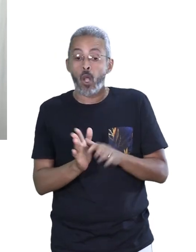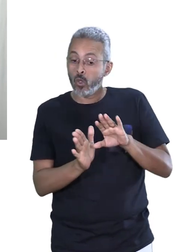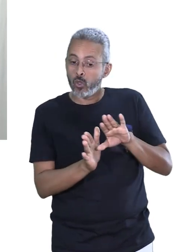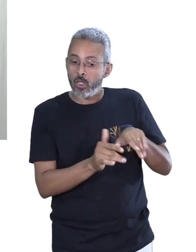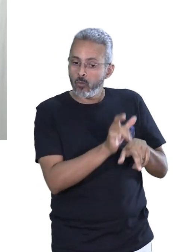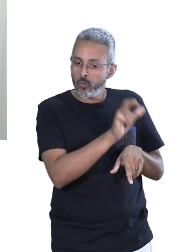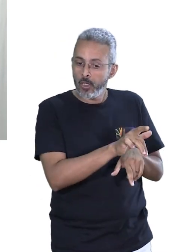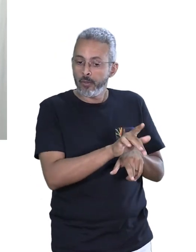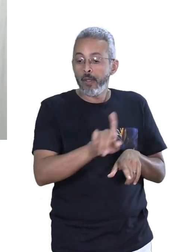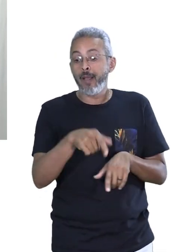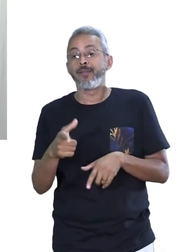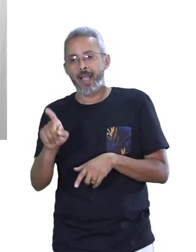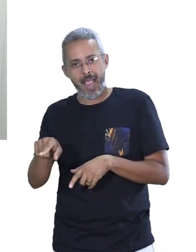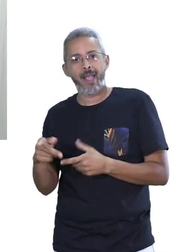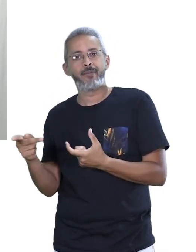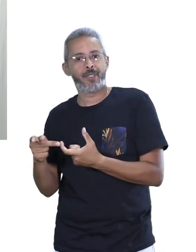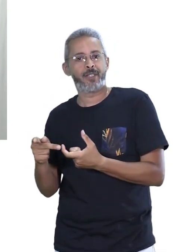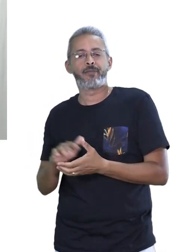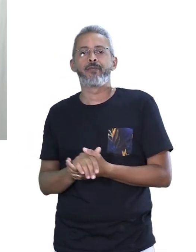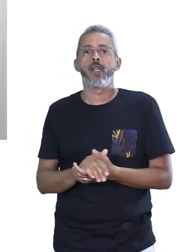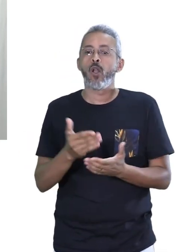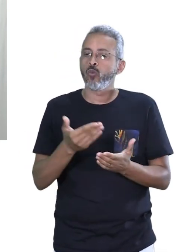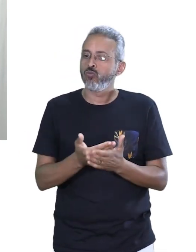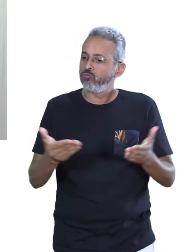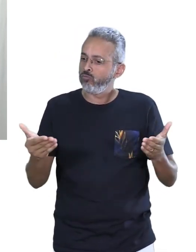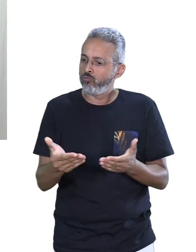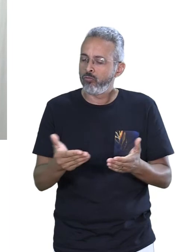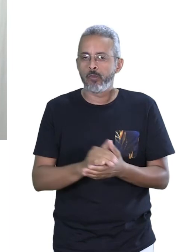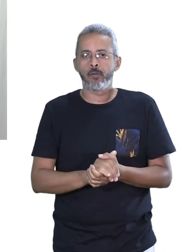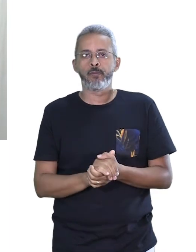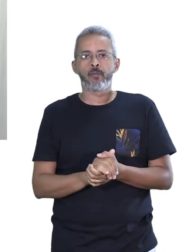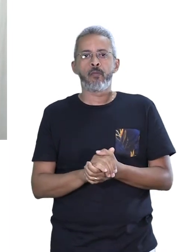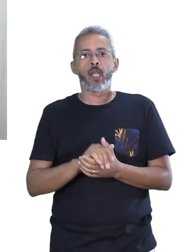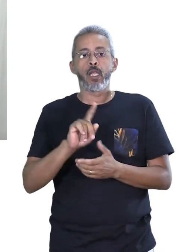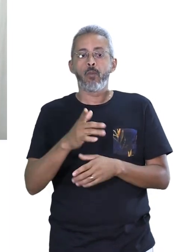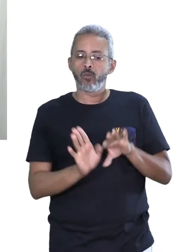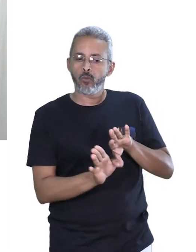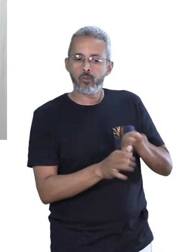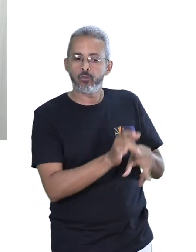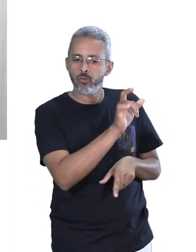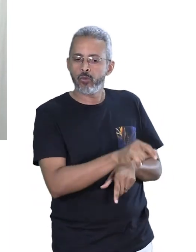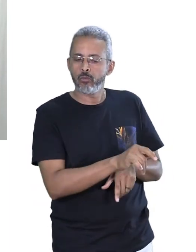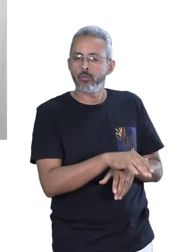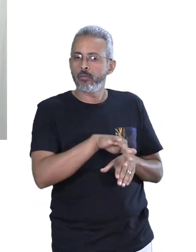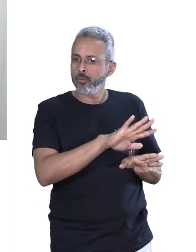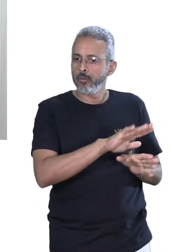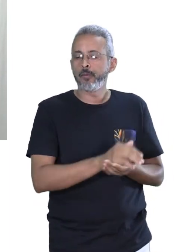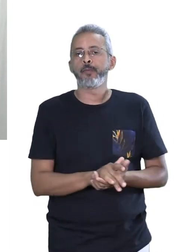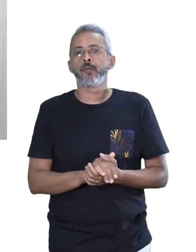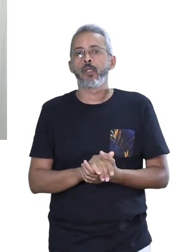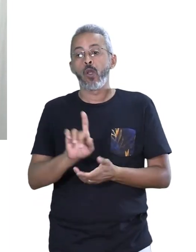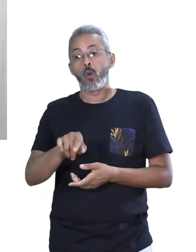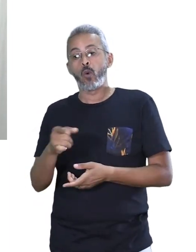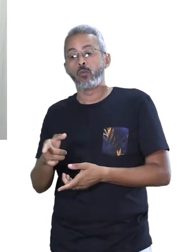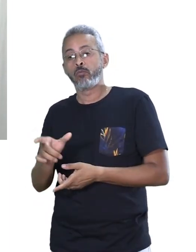que sobra quando tiramos o sujeito? Vamos estudá-lo agora. Após separar o sujeito e seus